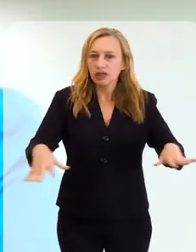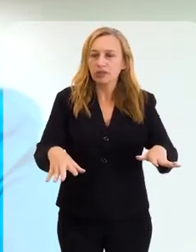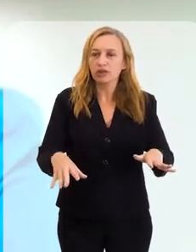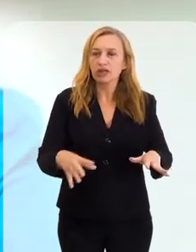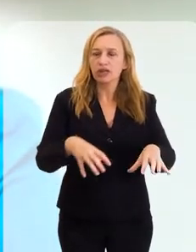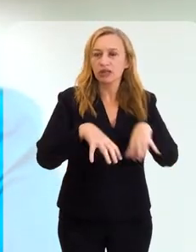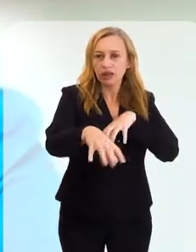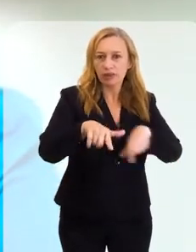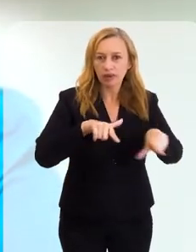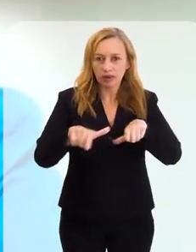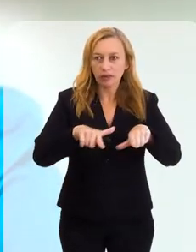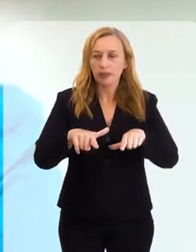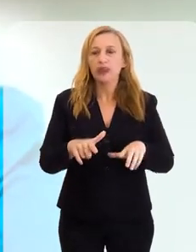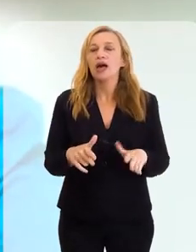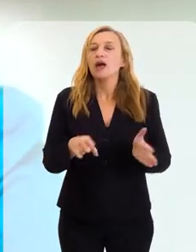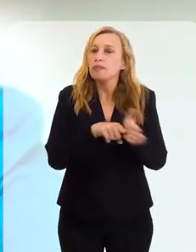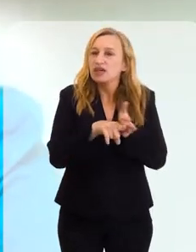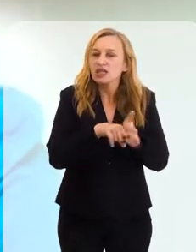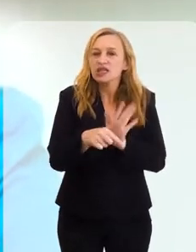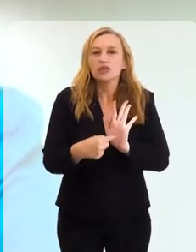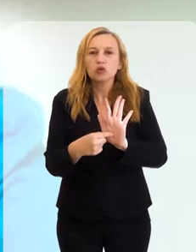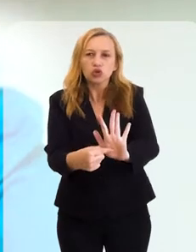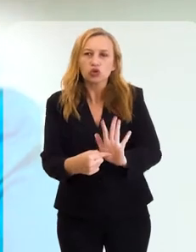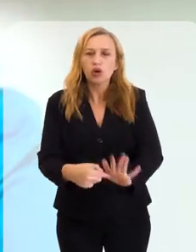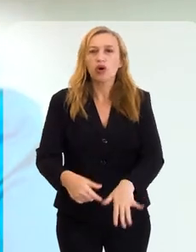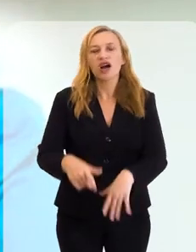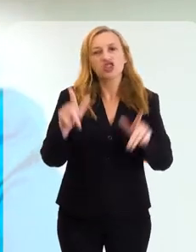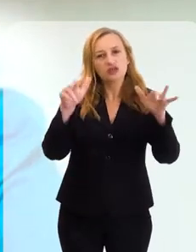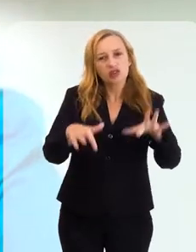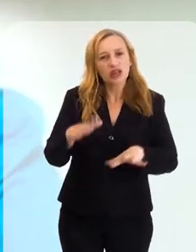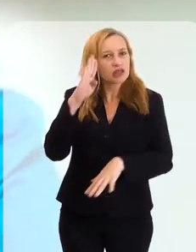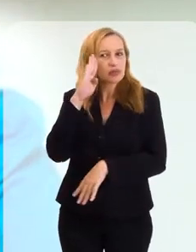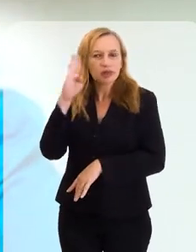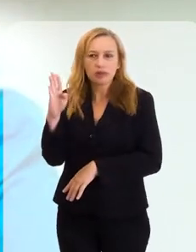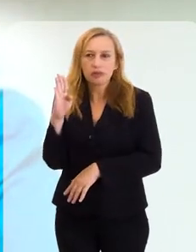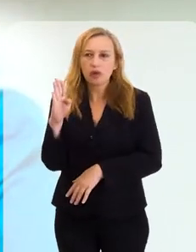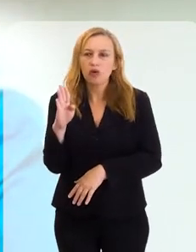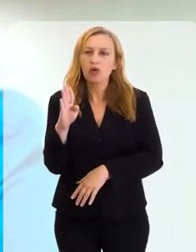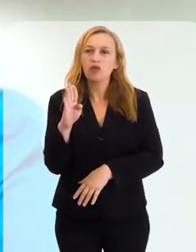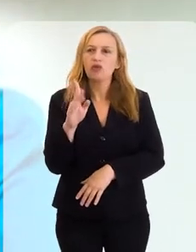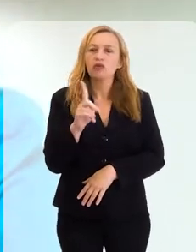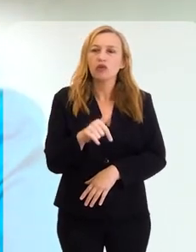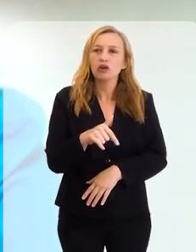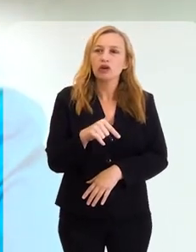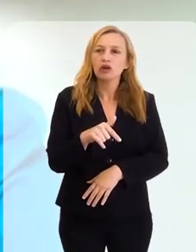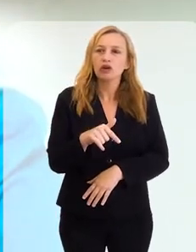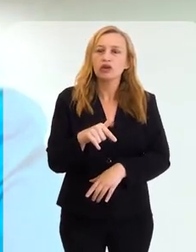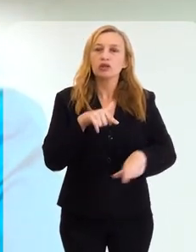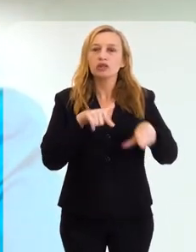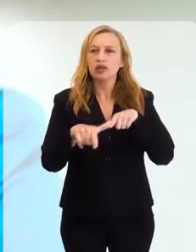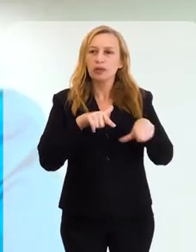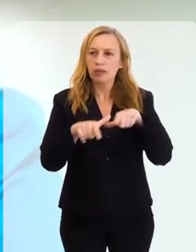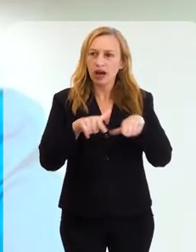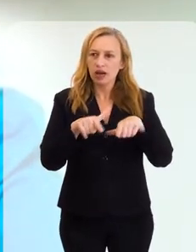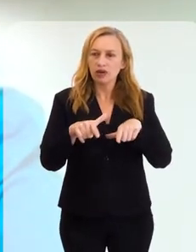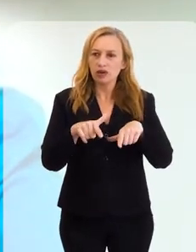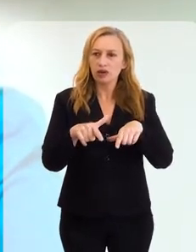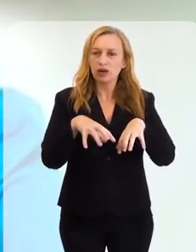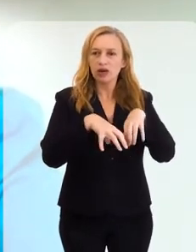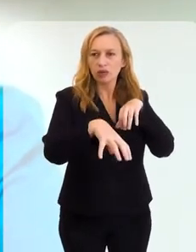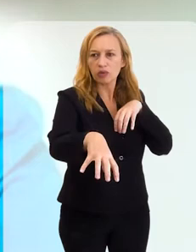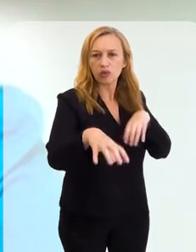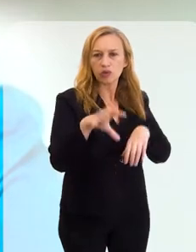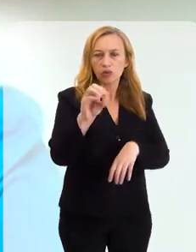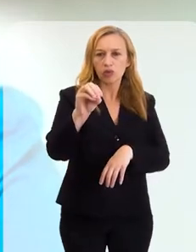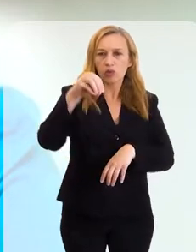nossa pesquisa mostrou primeiro que a primeira diferença fundamental foi a natureza compulsória do trabalho remoto